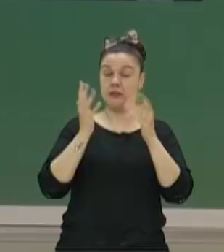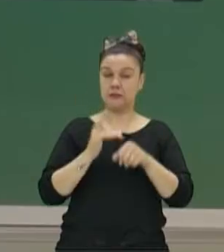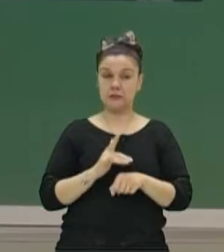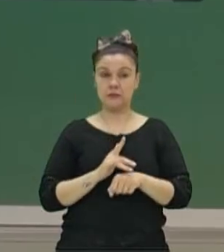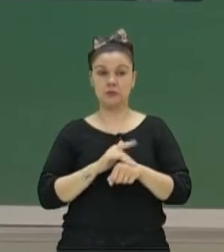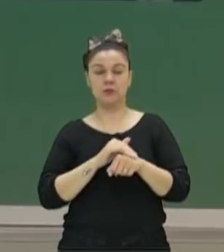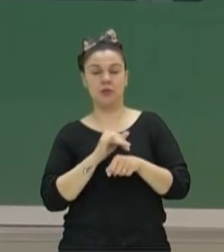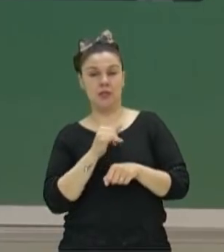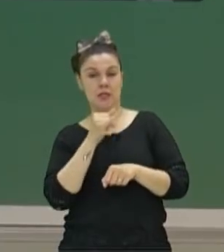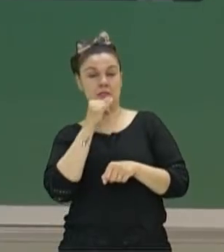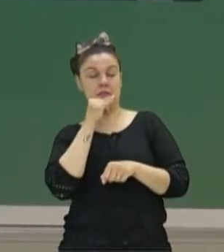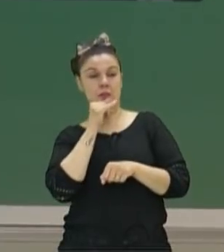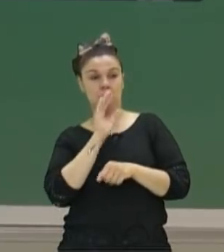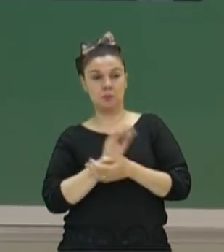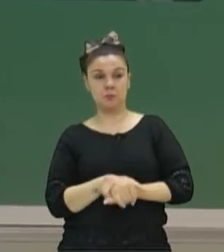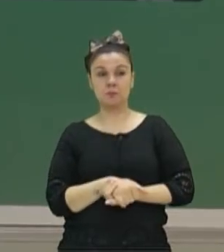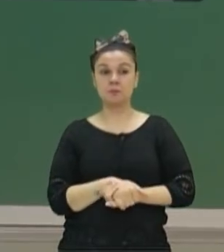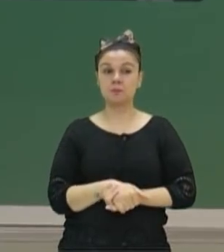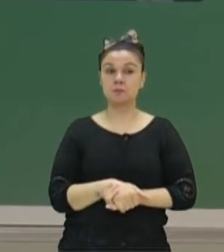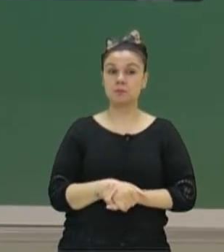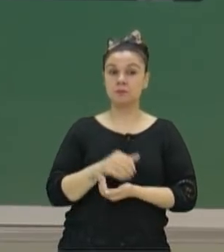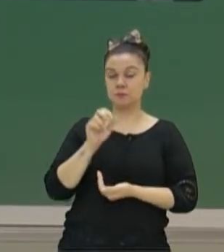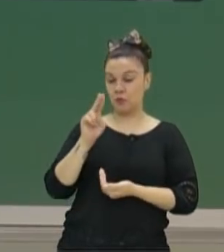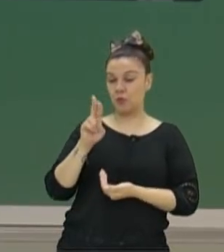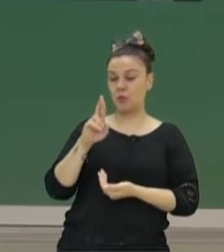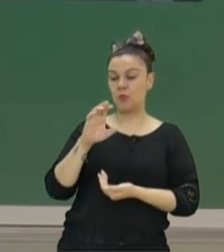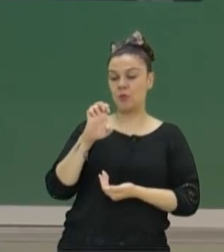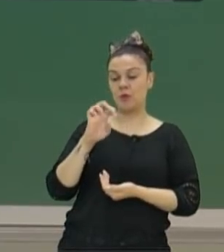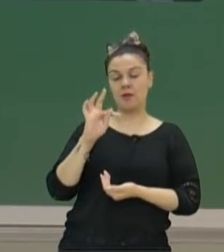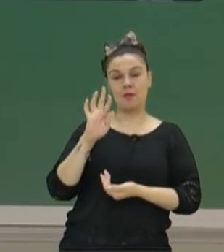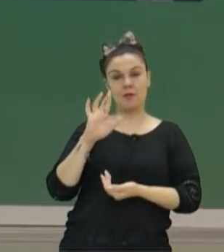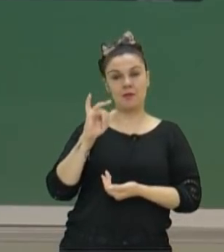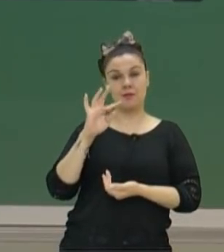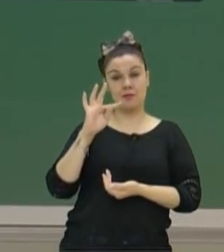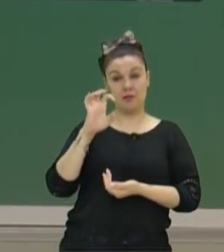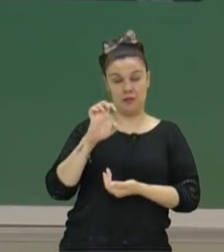de infecções, tá? Por exemplo, a uretrite, né? Que é uma